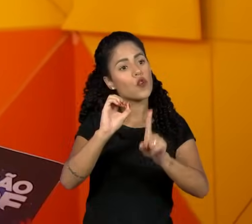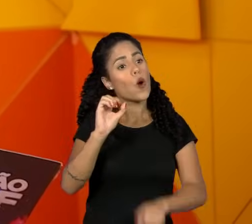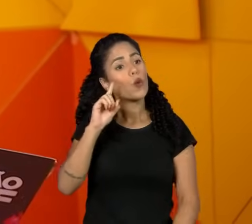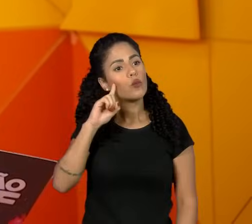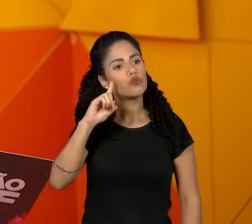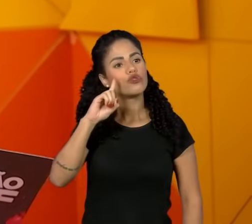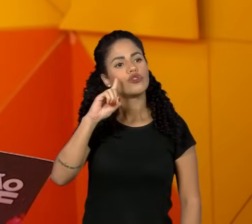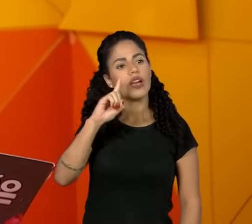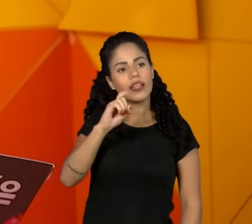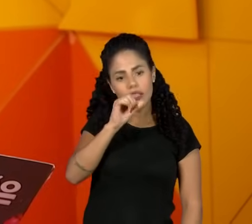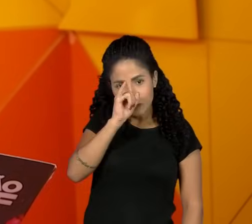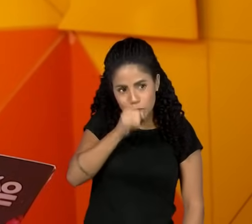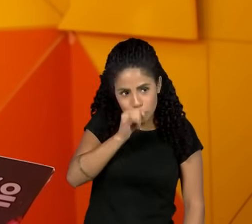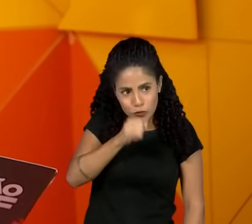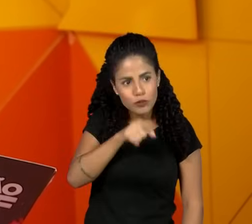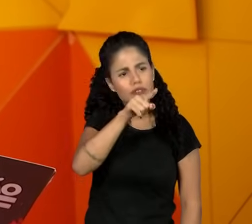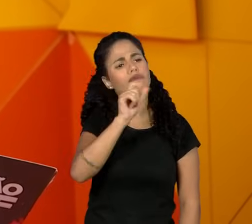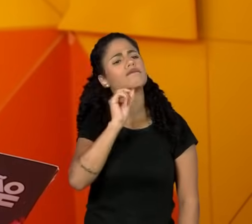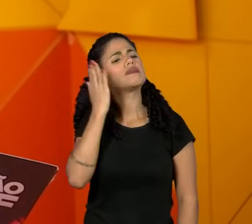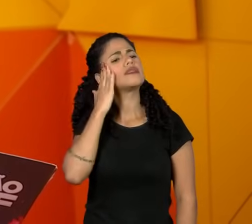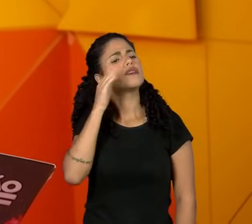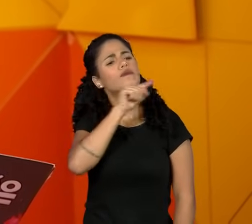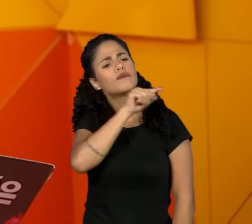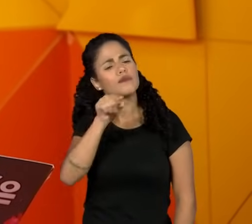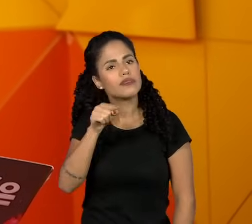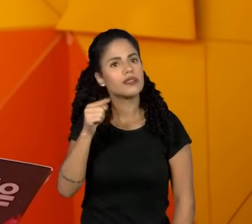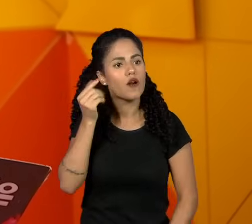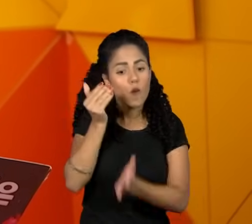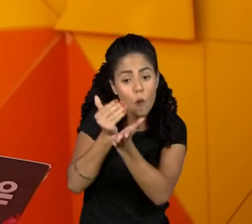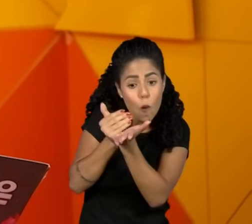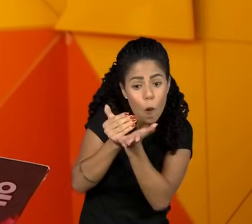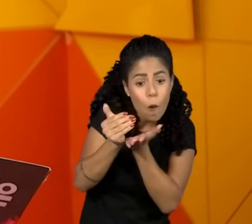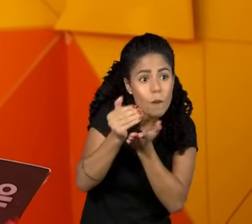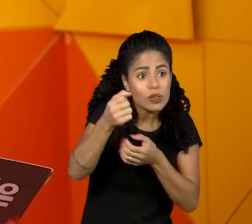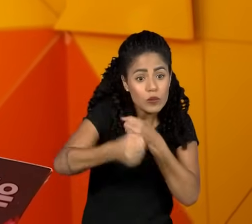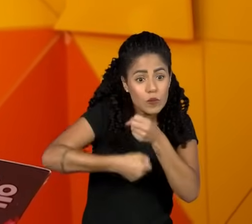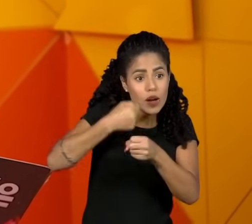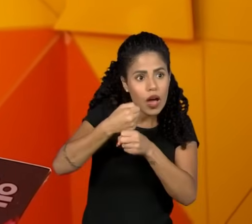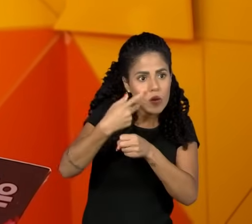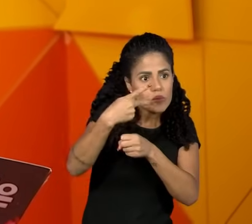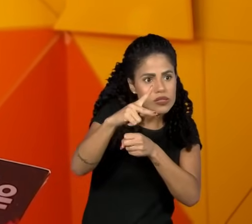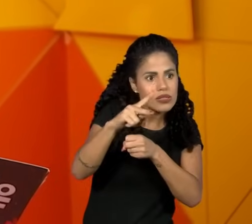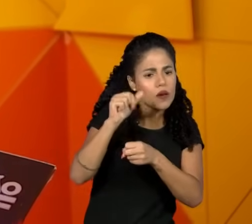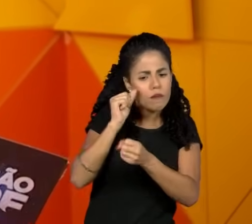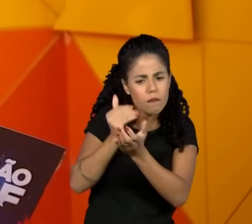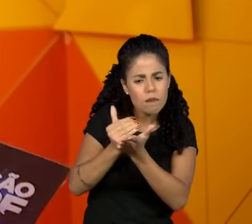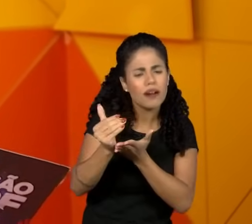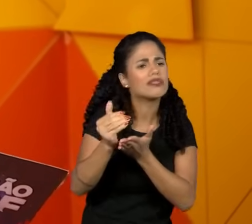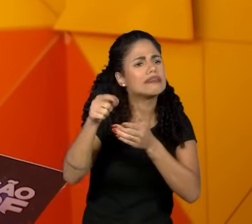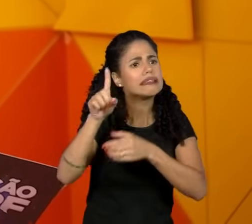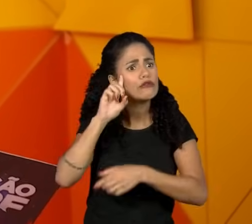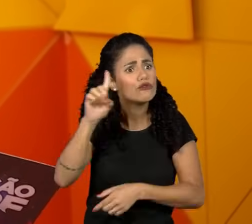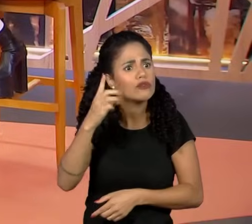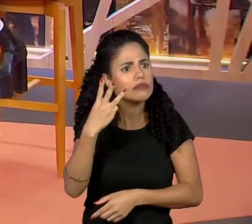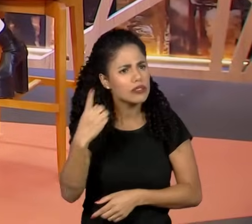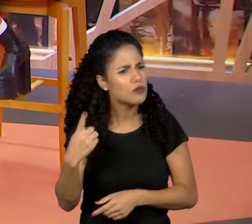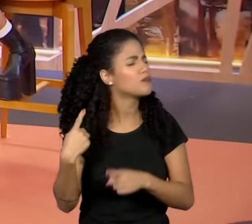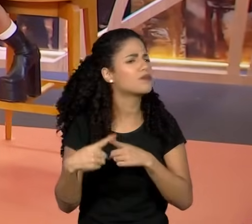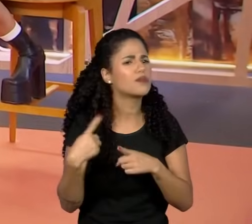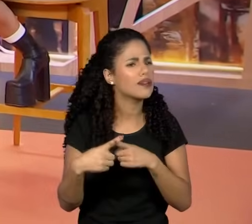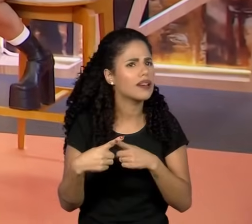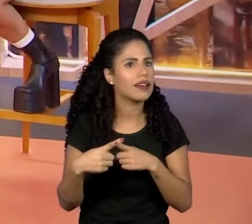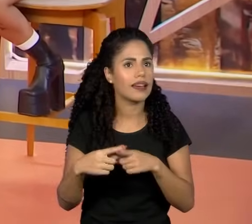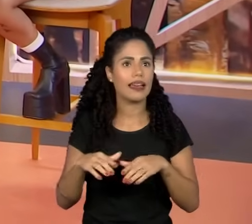Bruxas, e eu fiquei sabendo que você considera o início do seu ano a partir dessa data. Me explica isso aí. Na verdade,